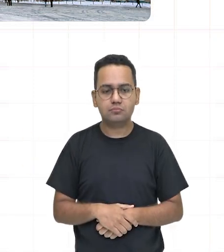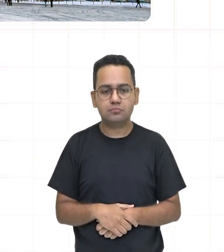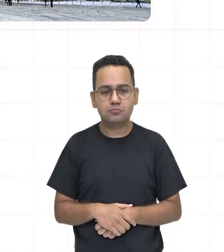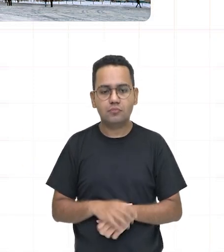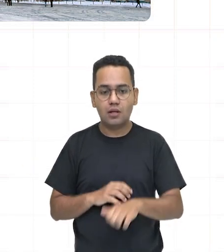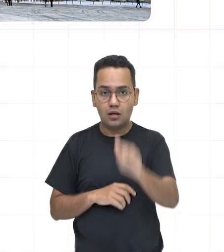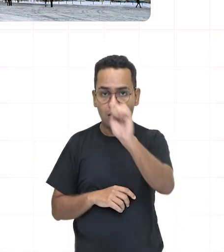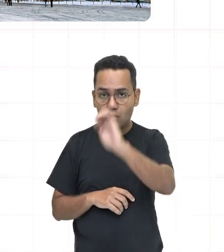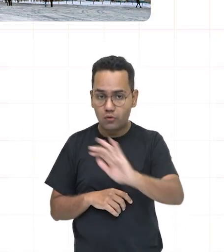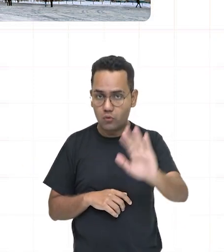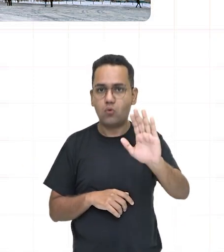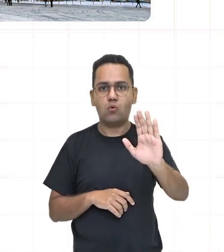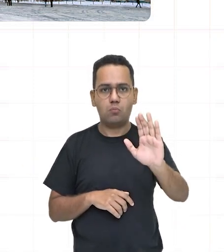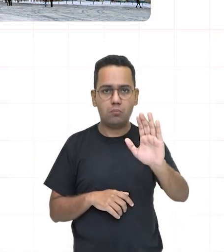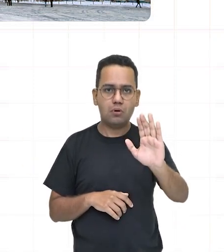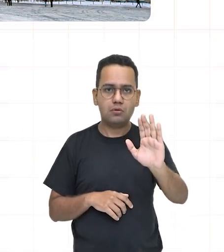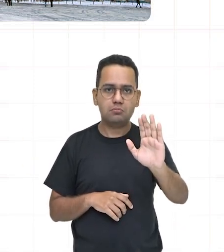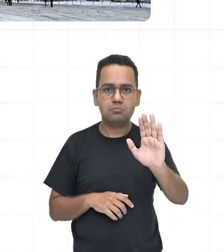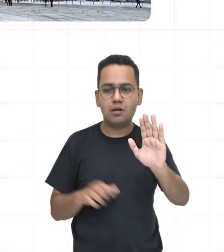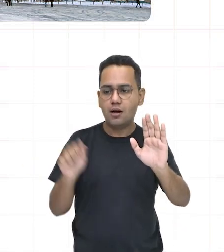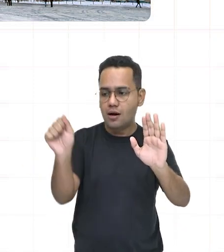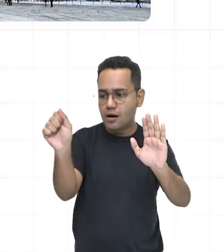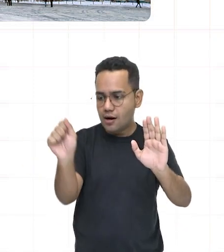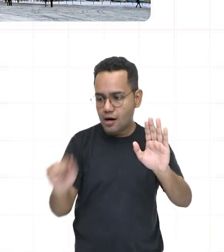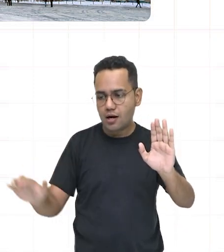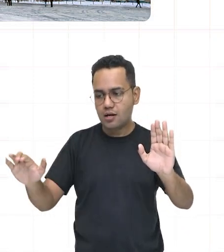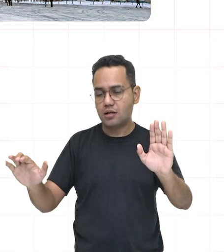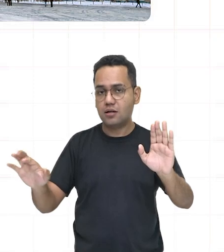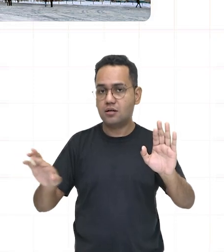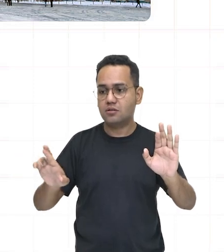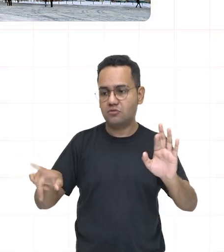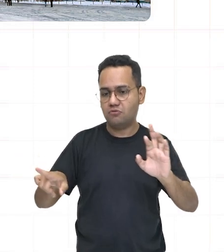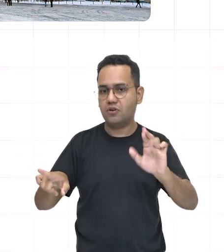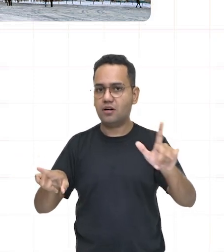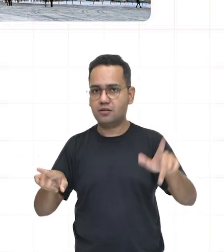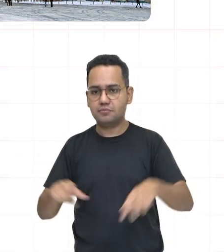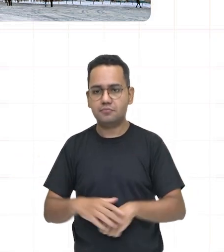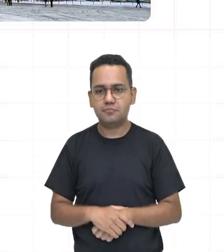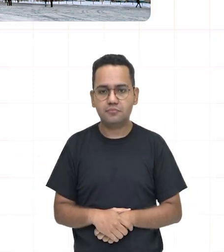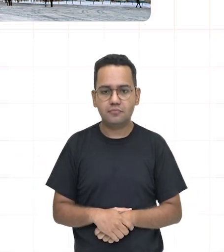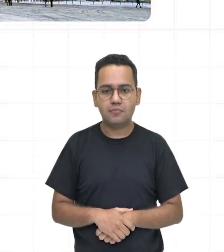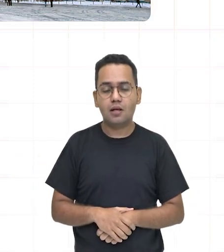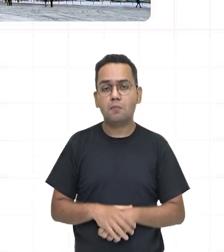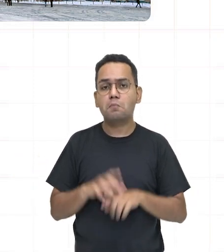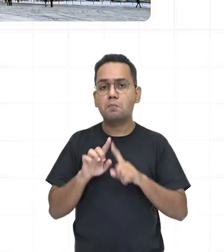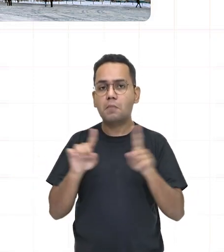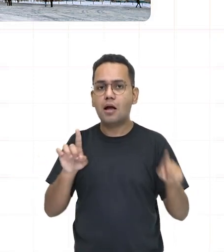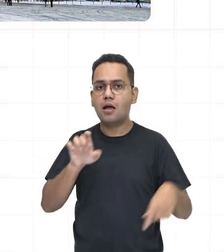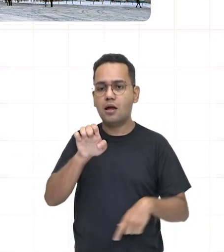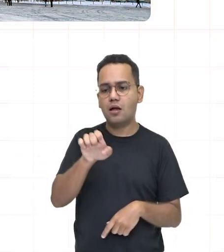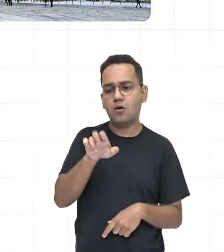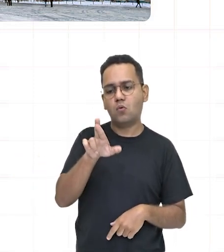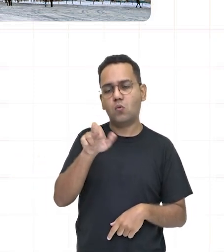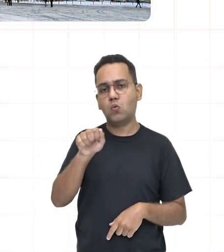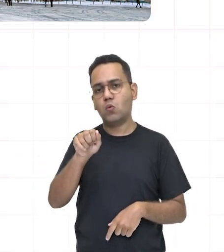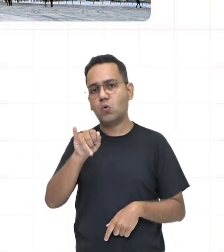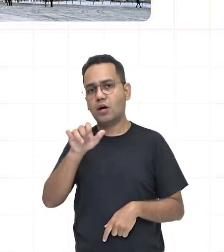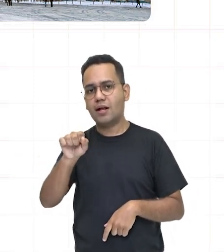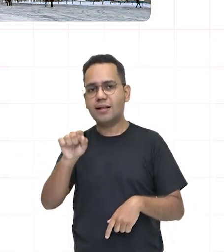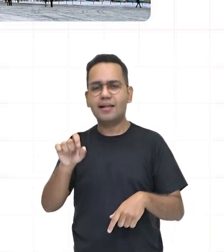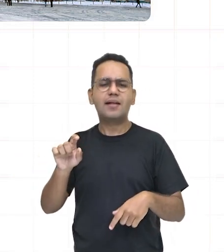um continente, Ásia é outro continente, e a Eurásia é a somatória